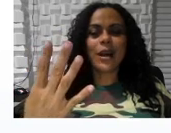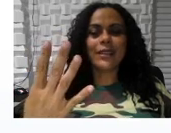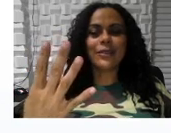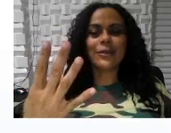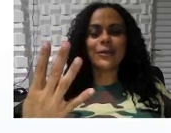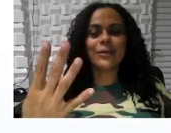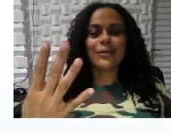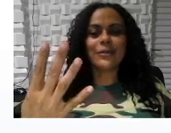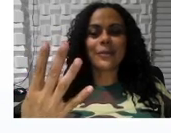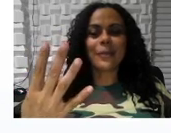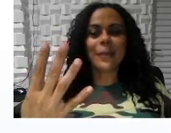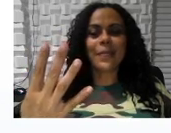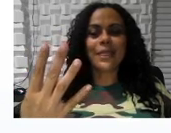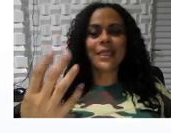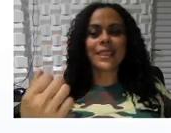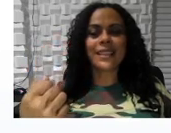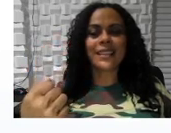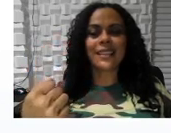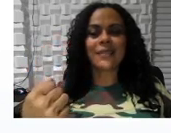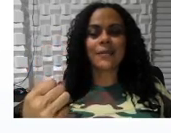4,